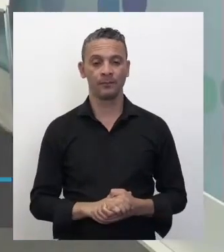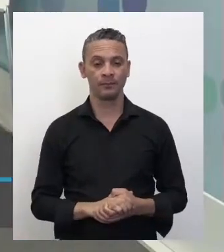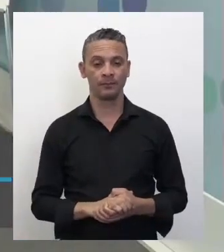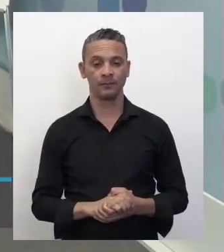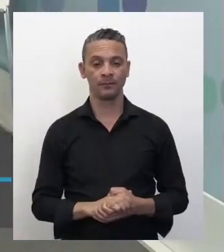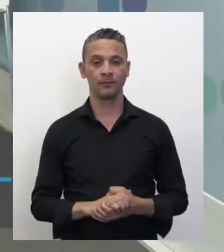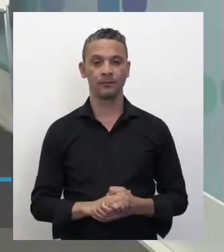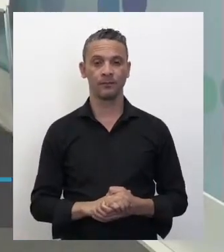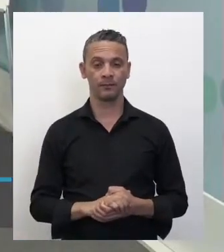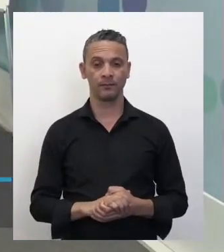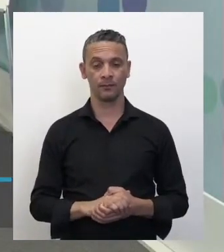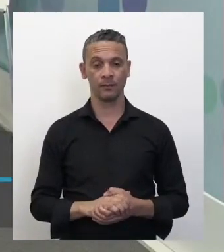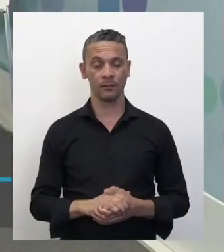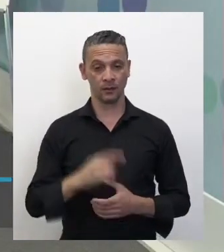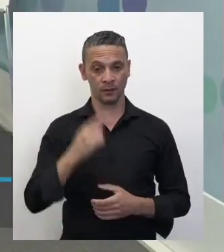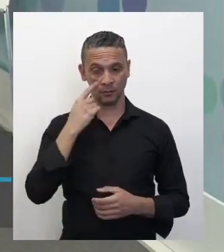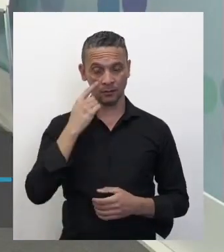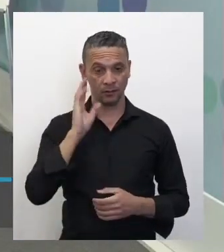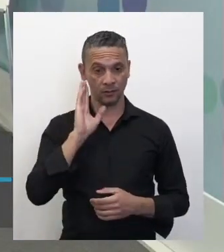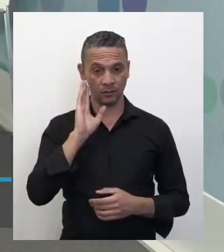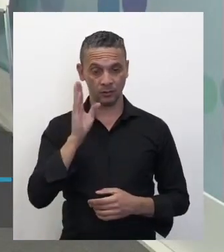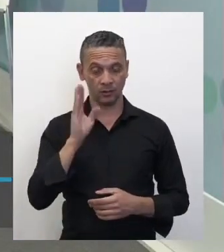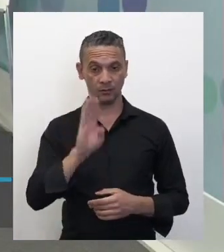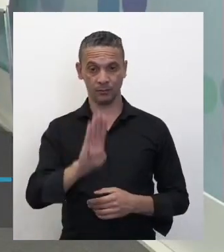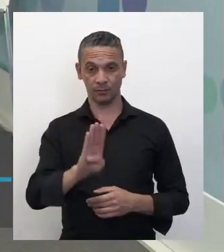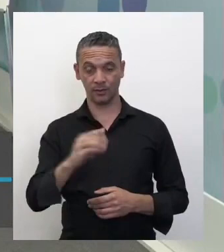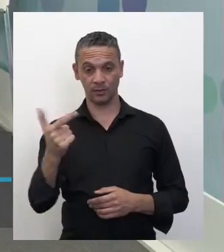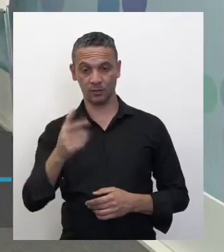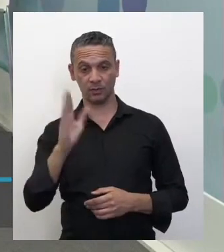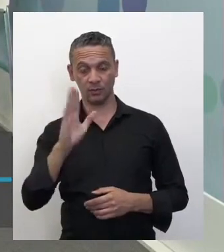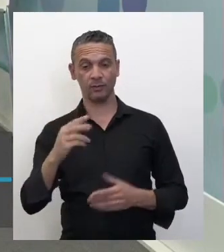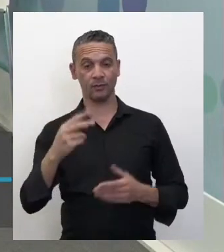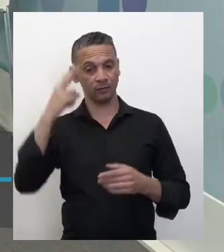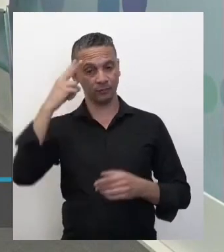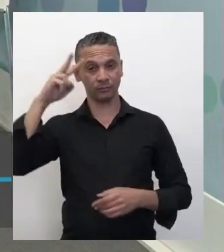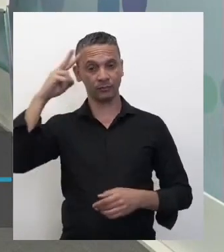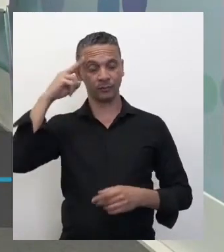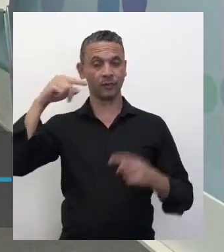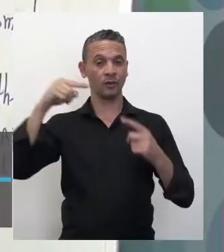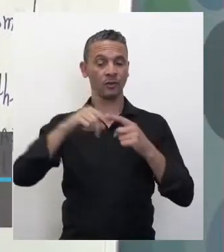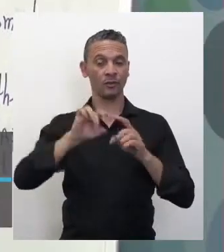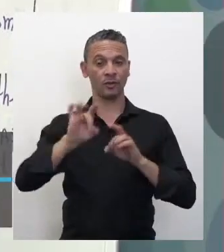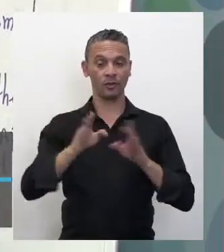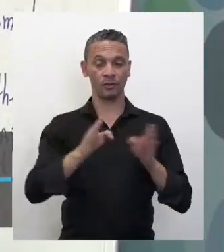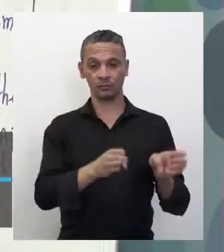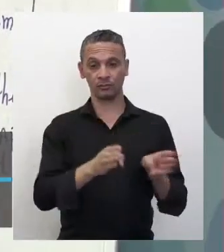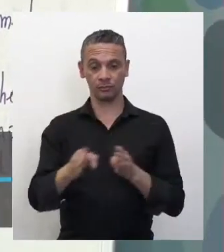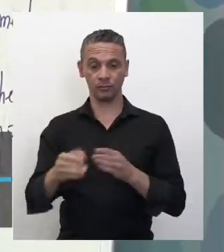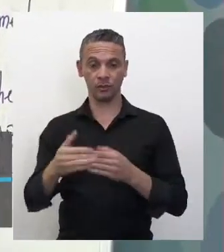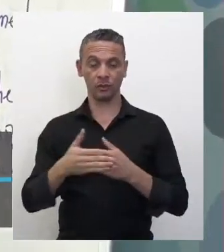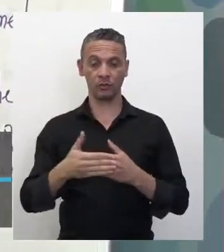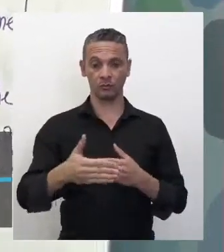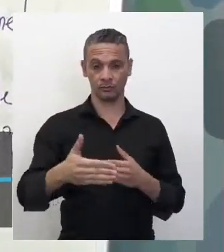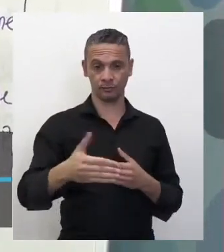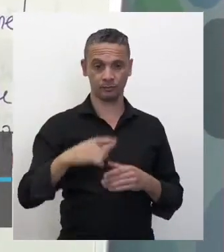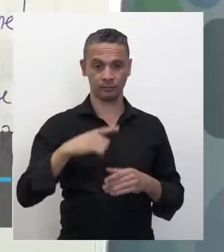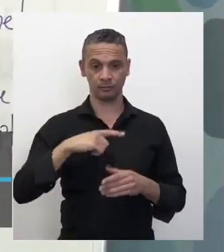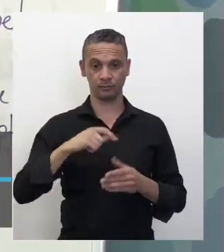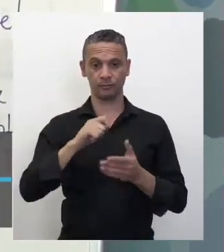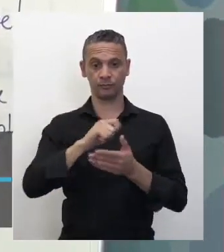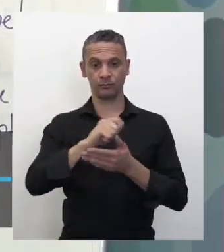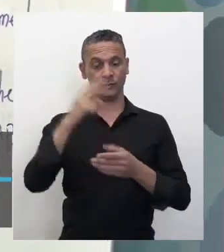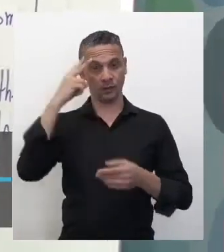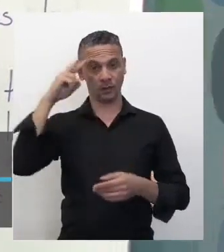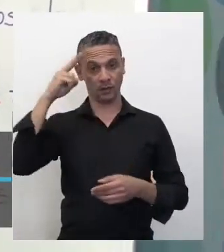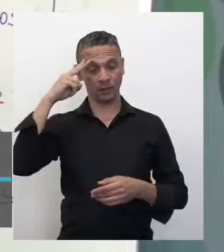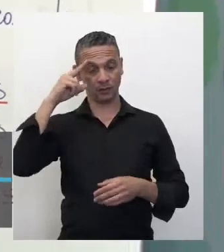que tranquilo, né? A gente já viu isso durante o bimestre, foi só realmente uma retomada para que a gente possa fazer a nossa